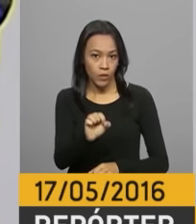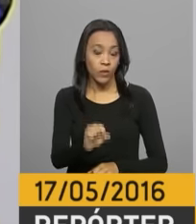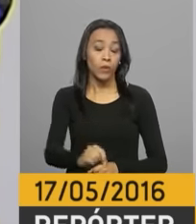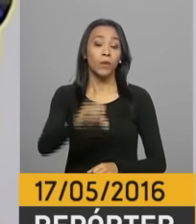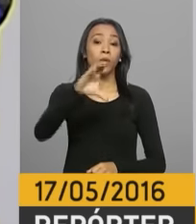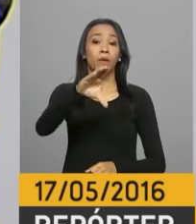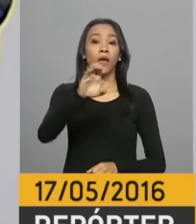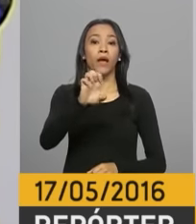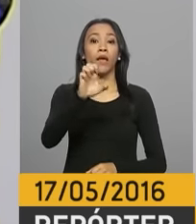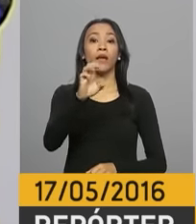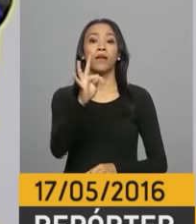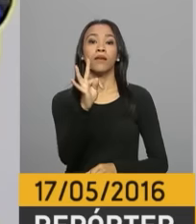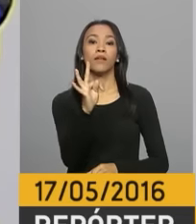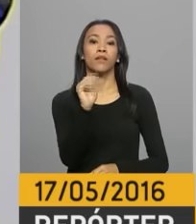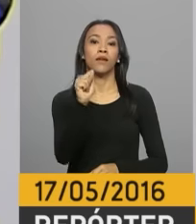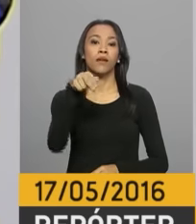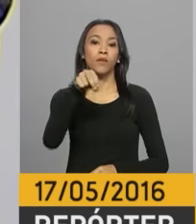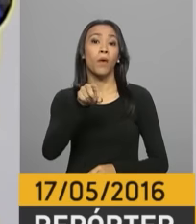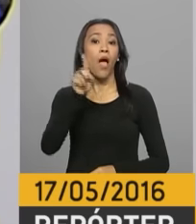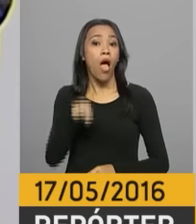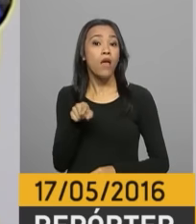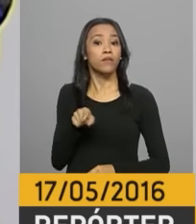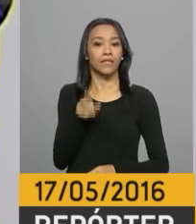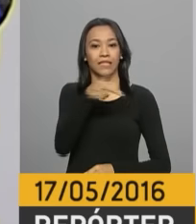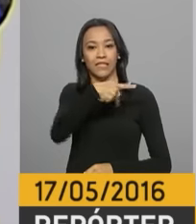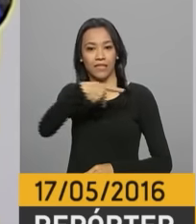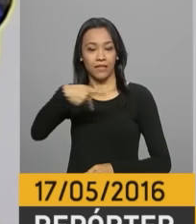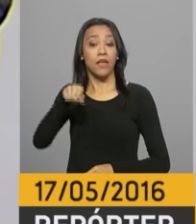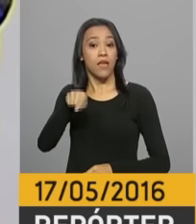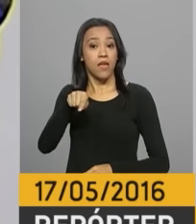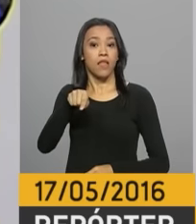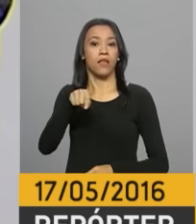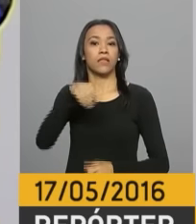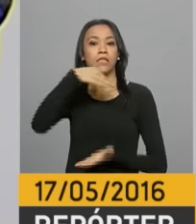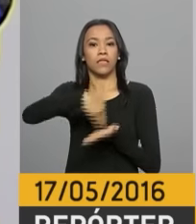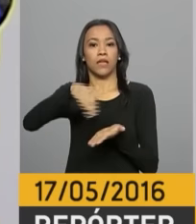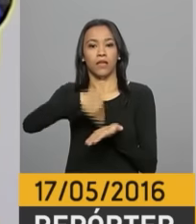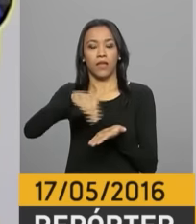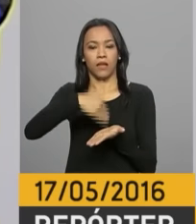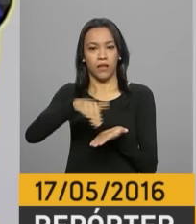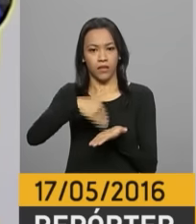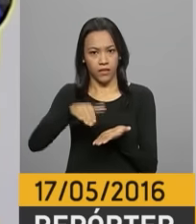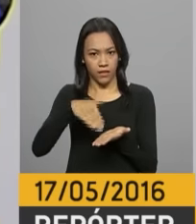Caetano, que é para a Secretaria da Previdência.